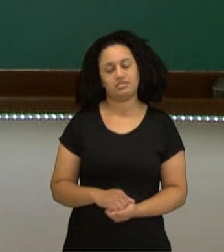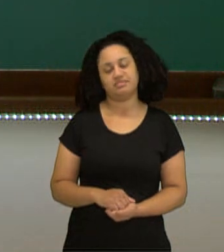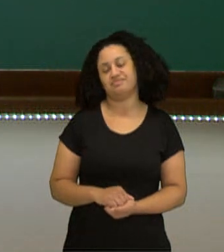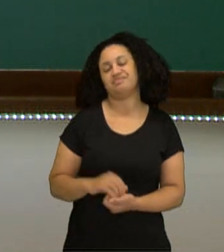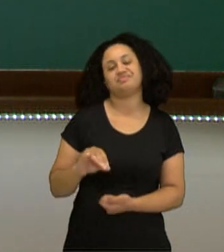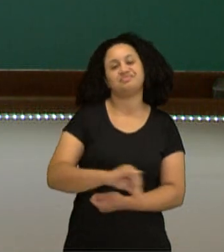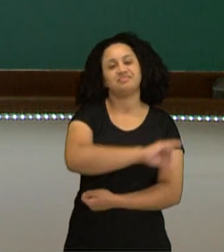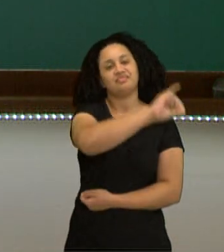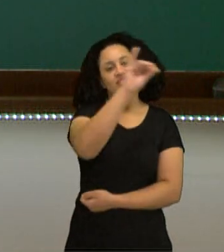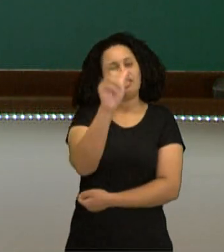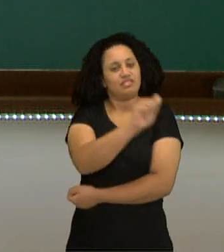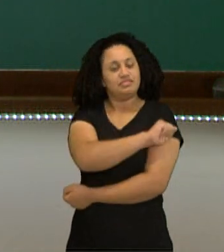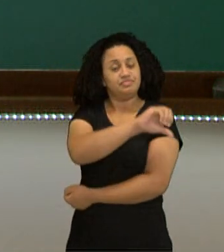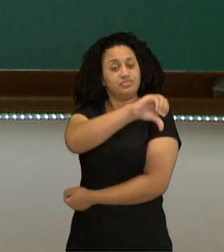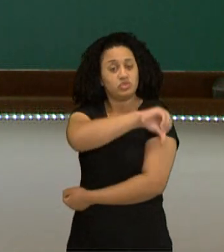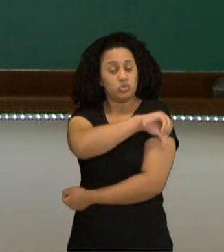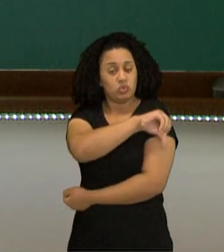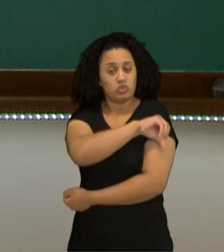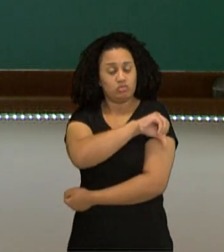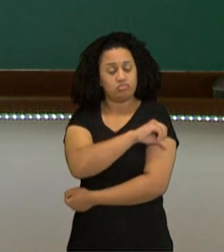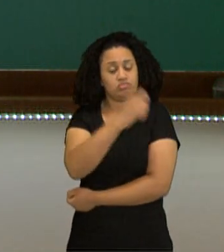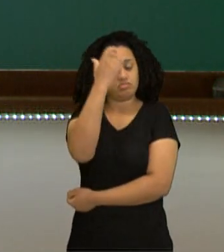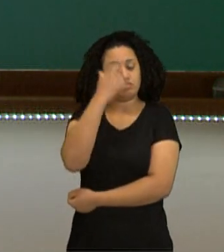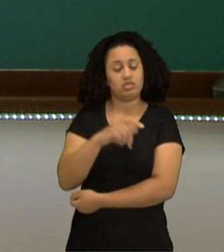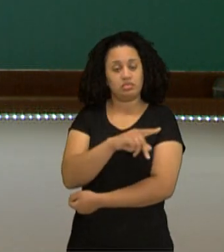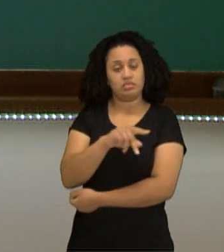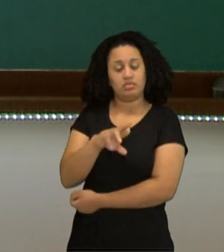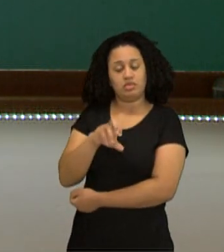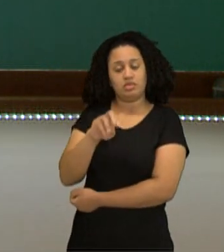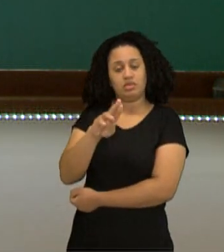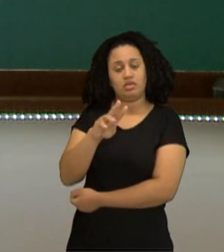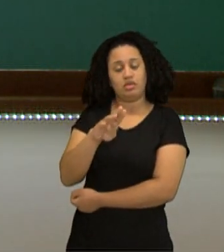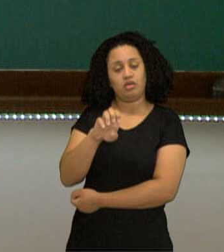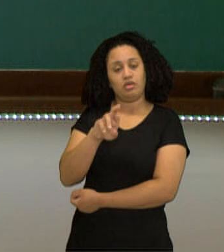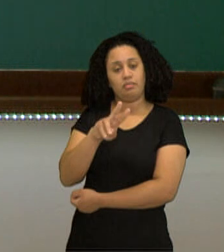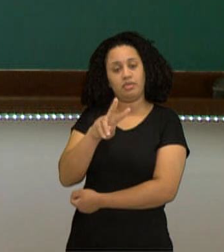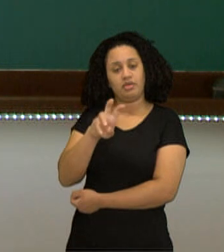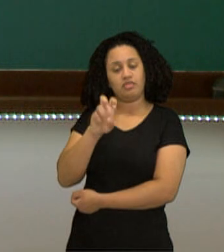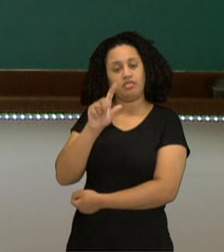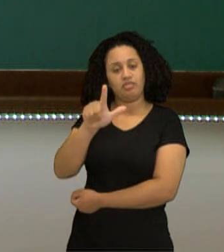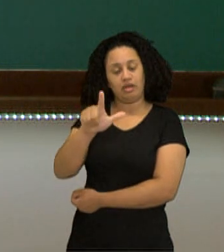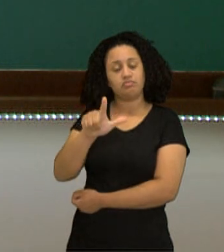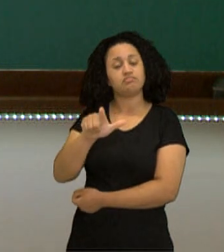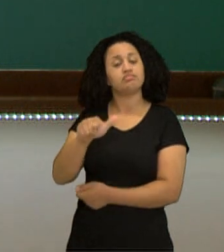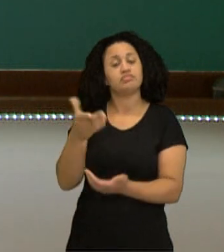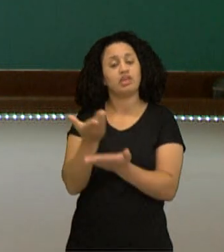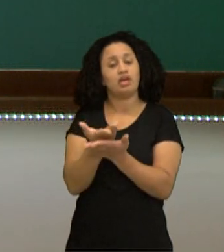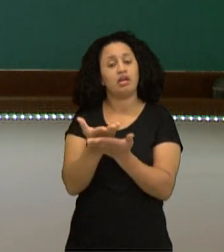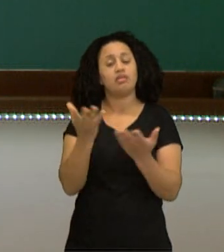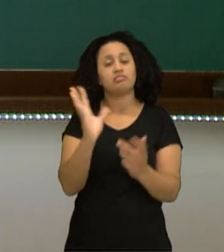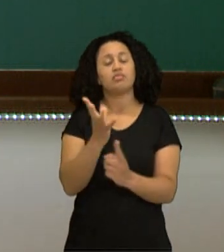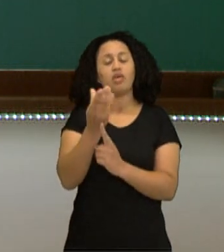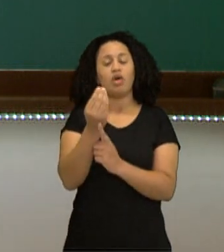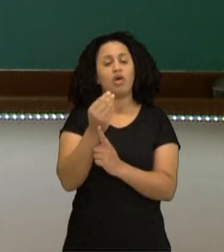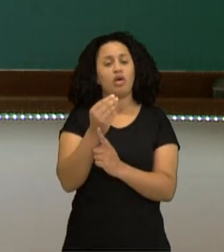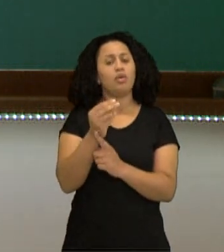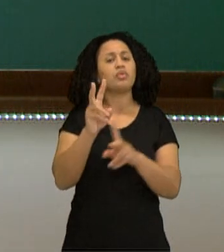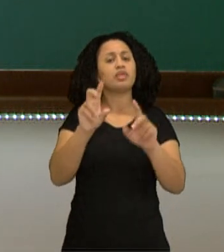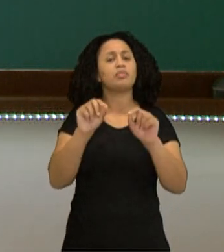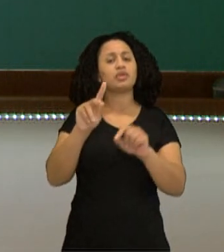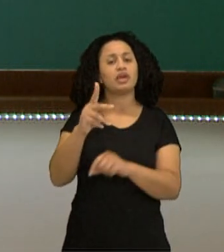Olá, estudantes do nono ano. Eu sou o professor Roberval Carvalho e nesta aula de arte nós iremos falar sobre happening.